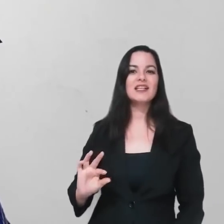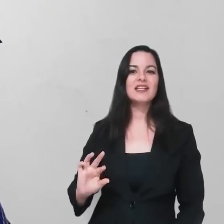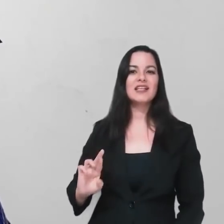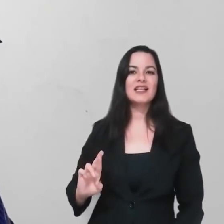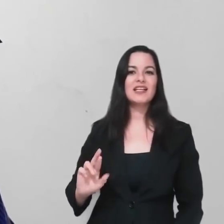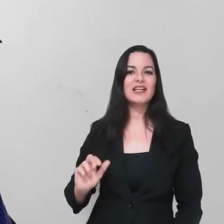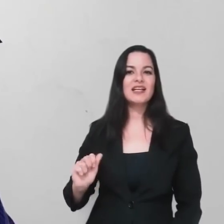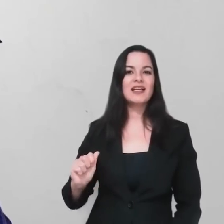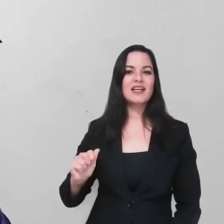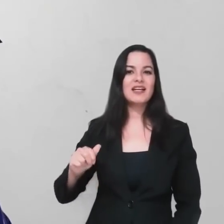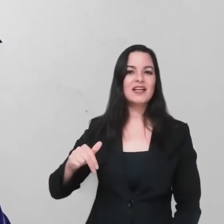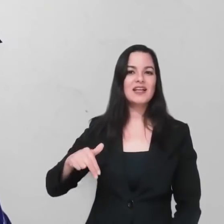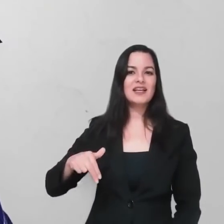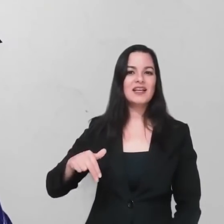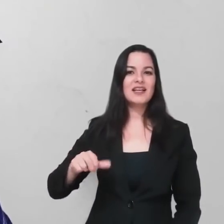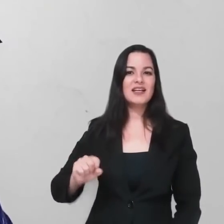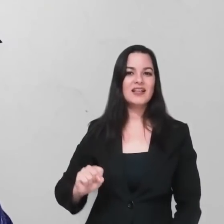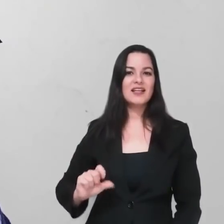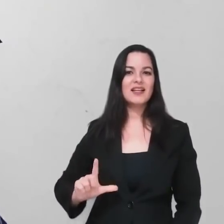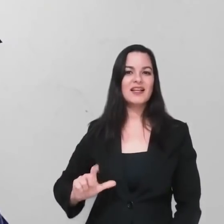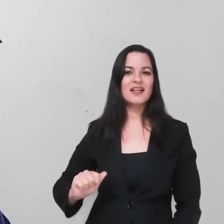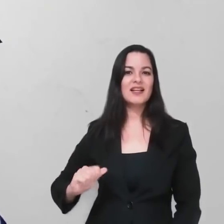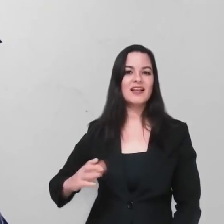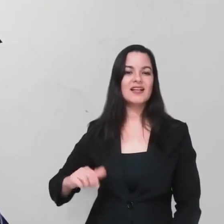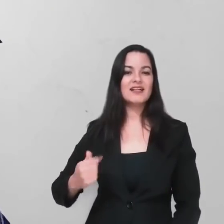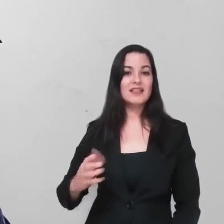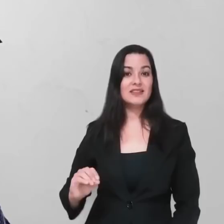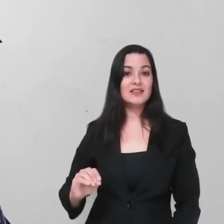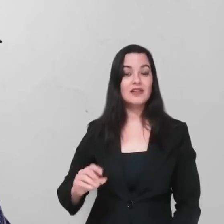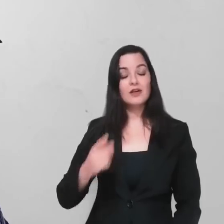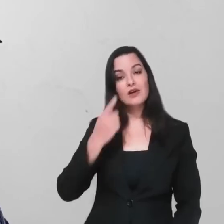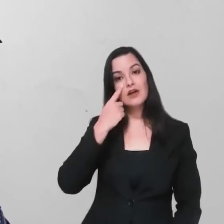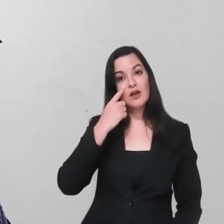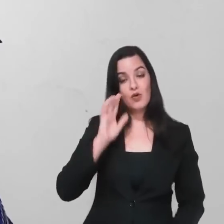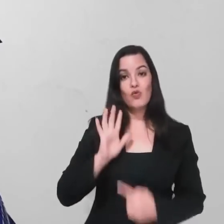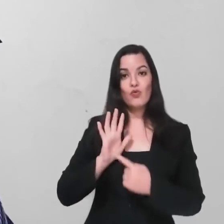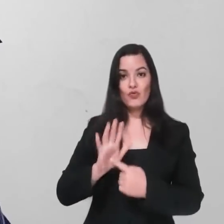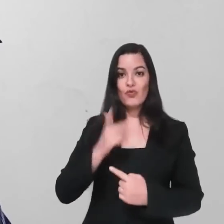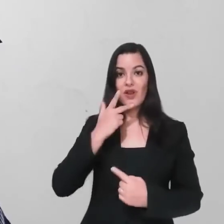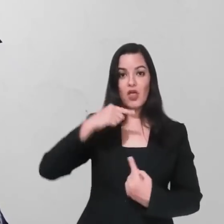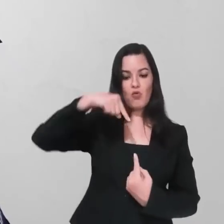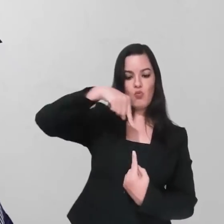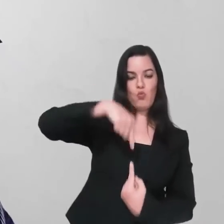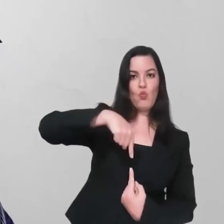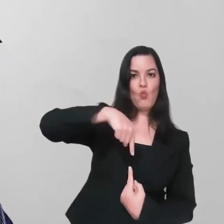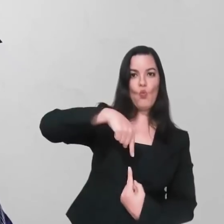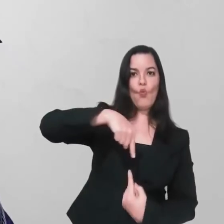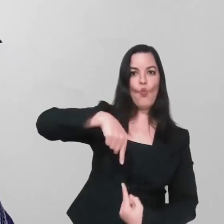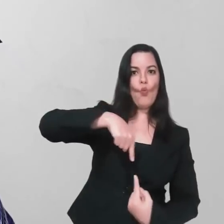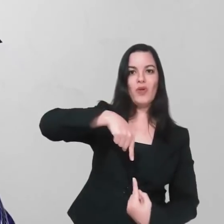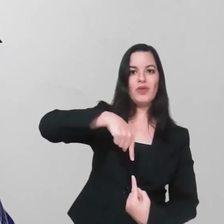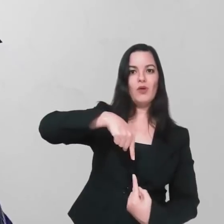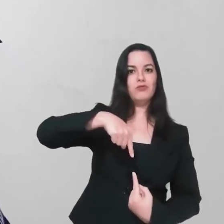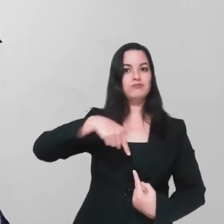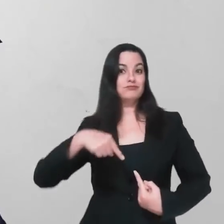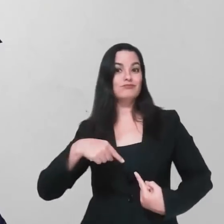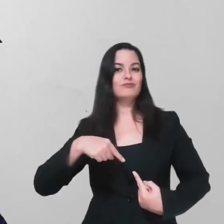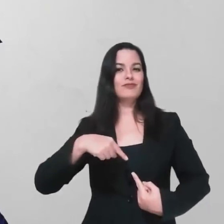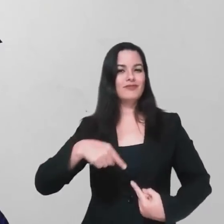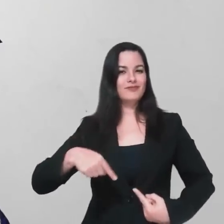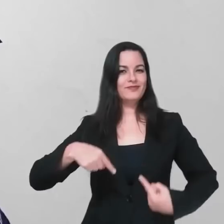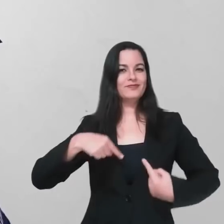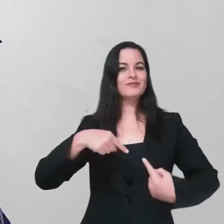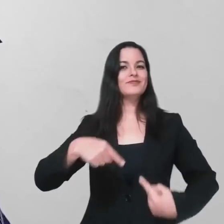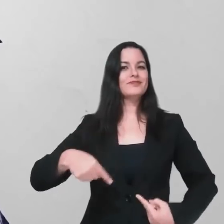da Terra é um eixo inclinado? Ela não está girando retinha, né? Então, por causa deste movimento e por causa